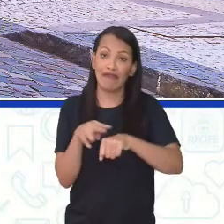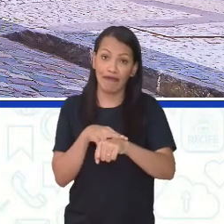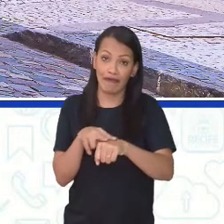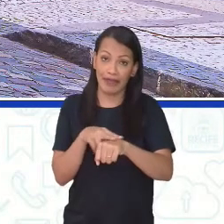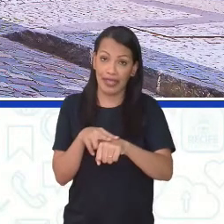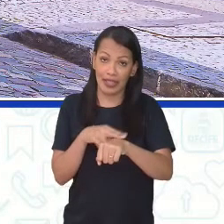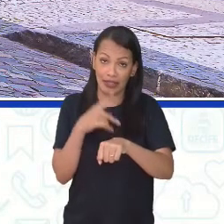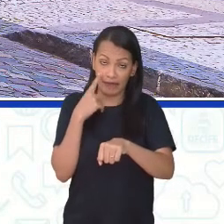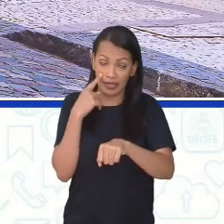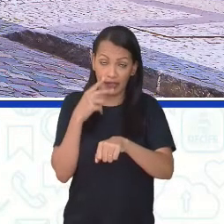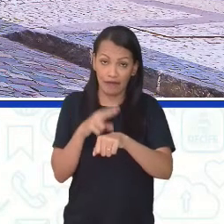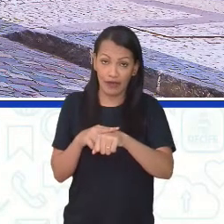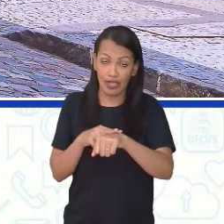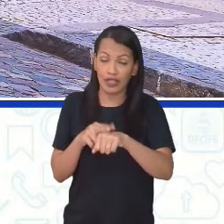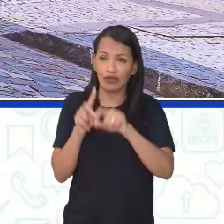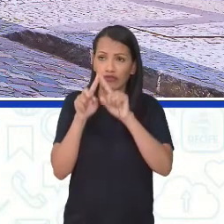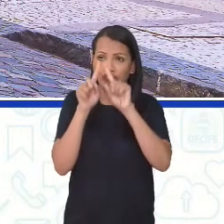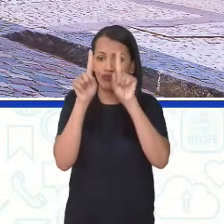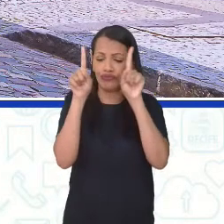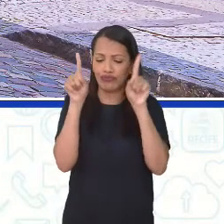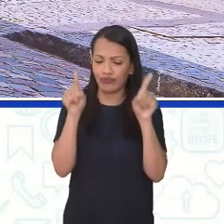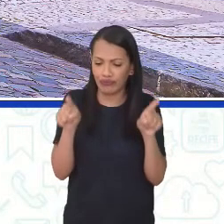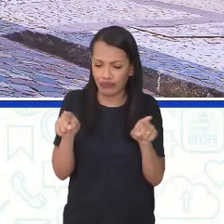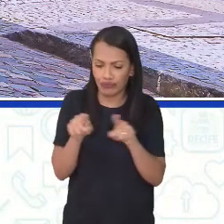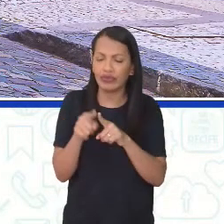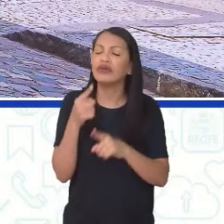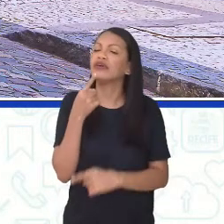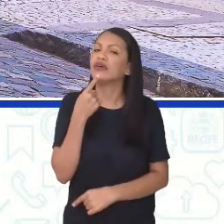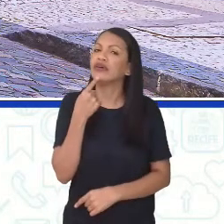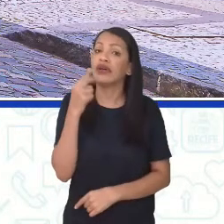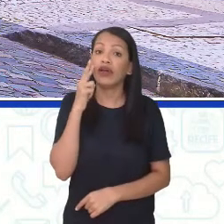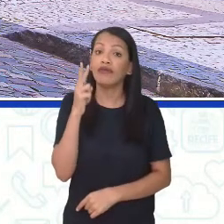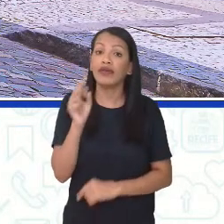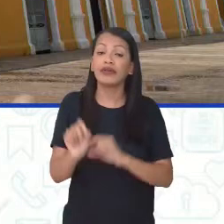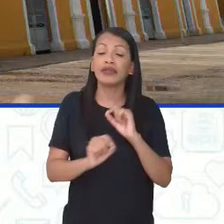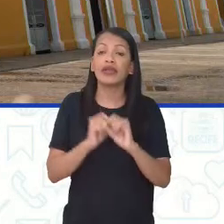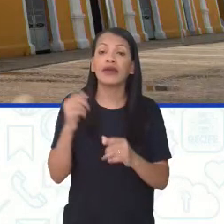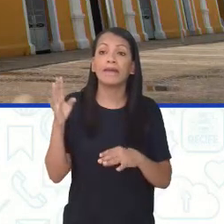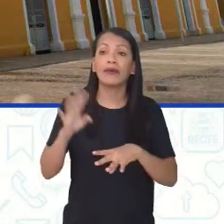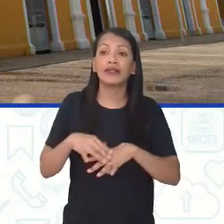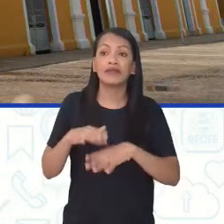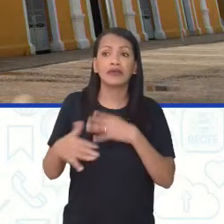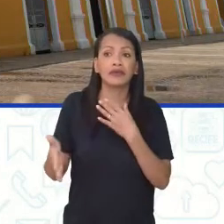nesse retângulo, para vocês verem que a matemática está em todo o canto.